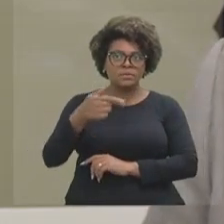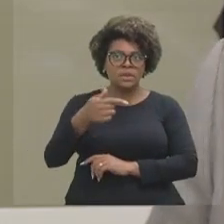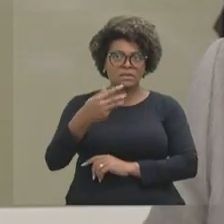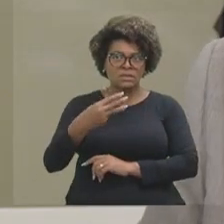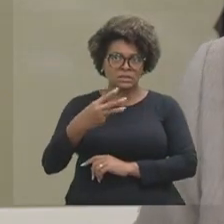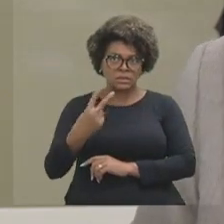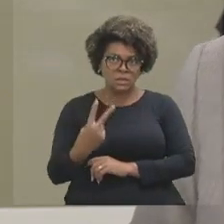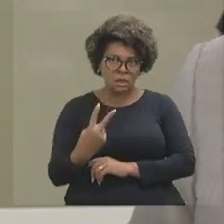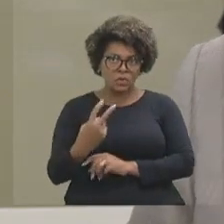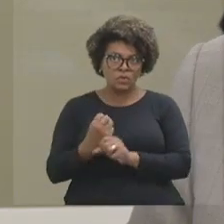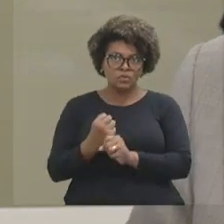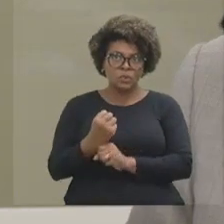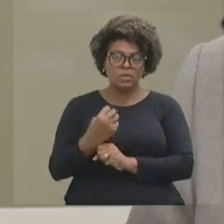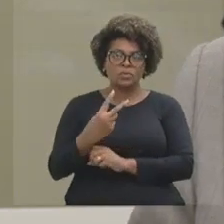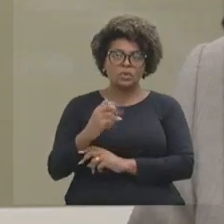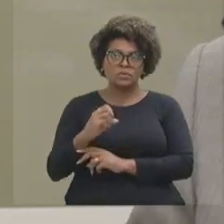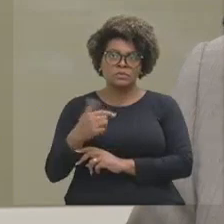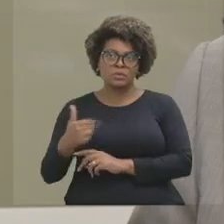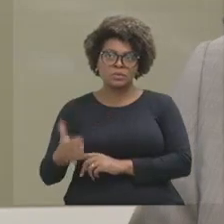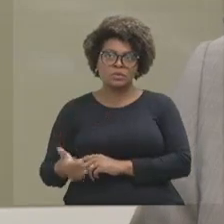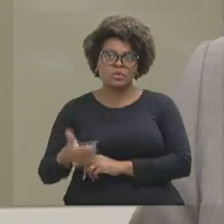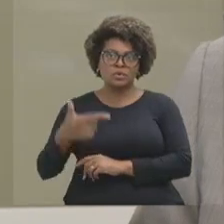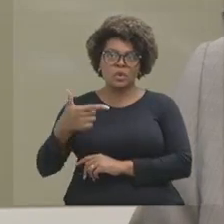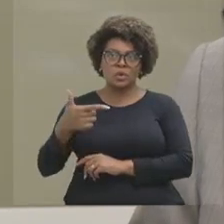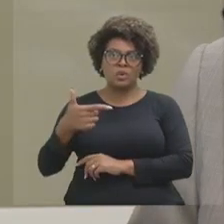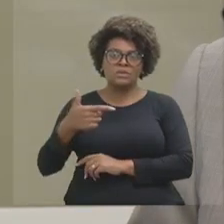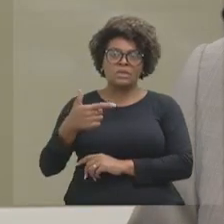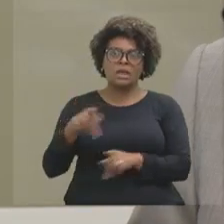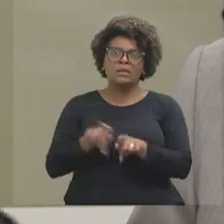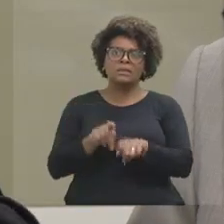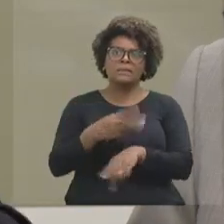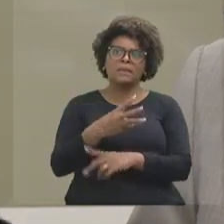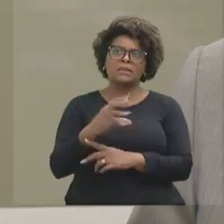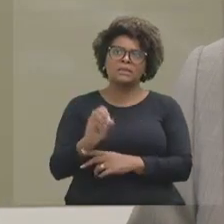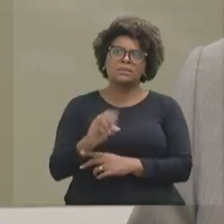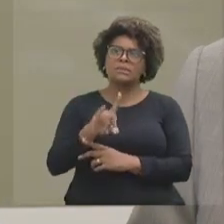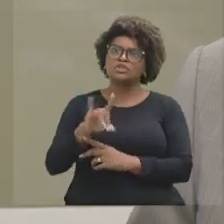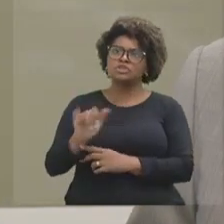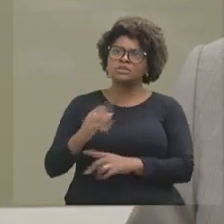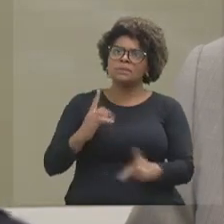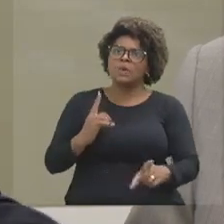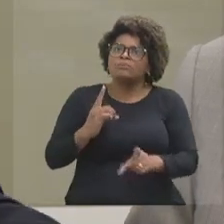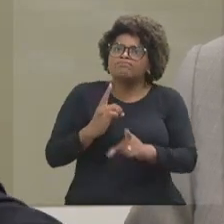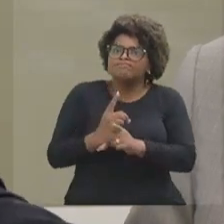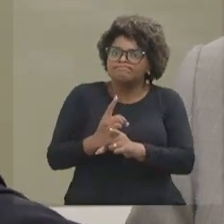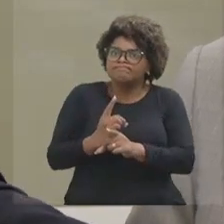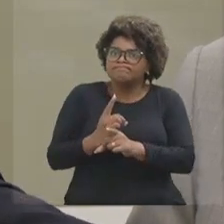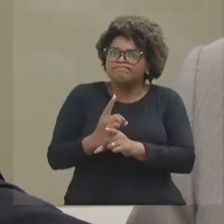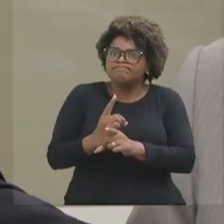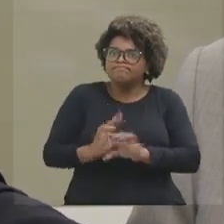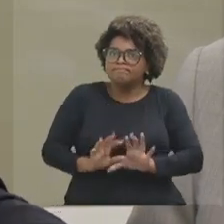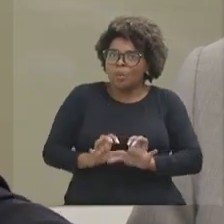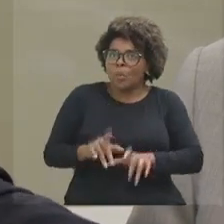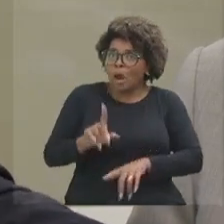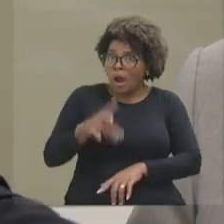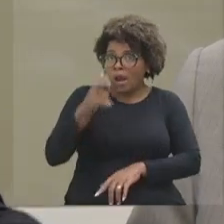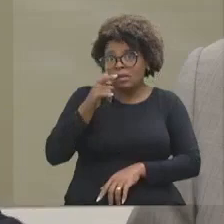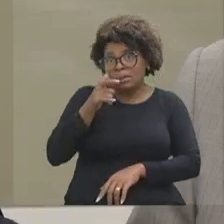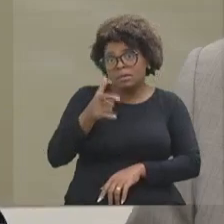2012 e dos 30 dias para diagnóstico isso aí seria muito interessante